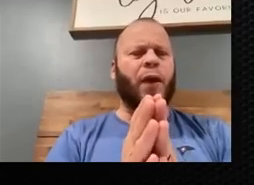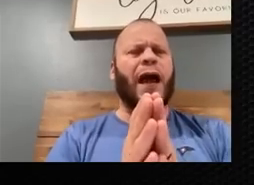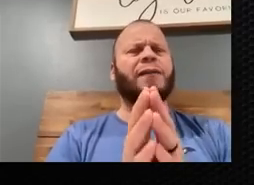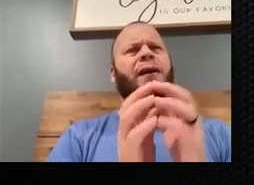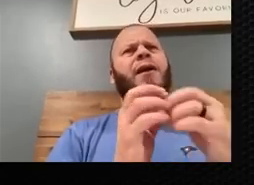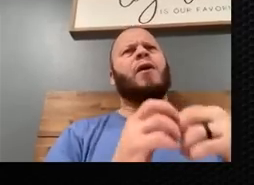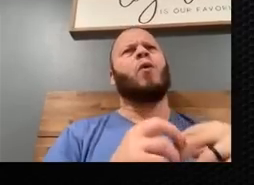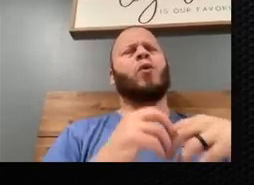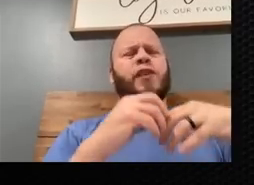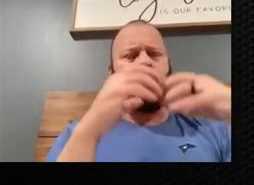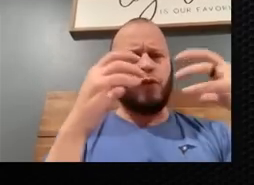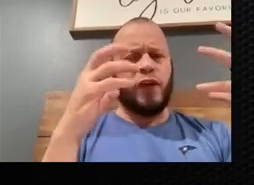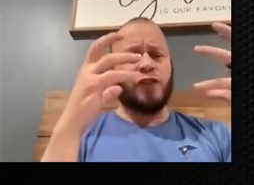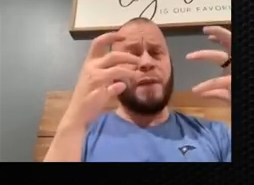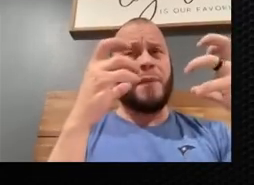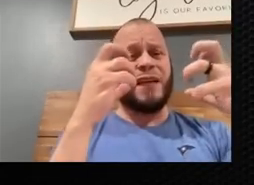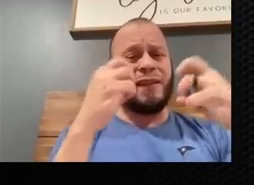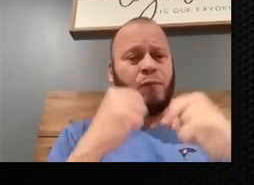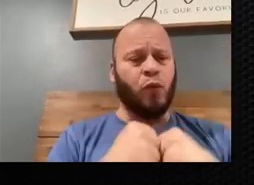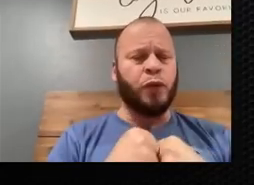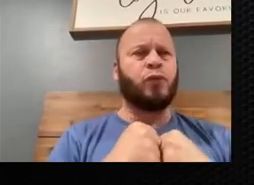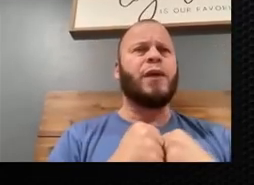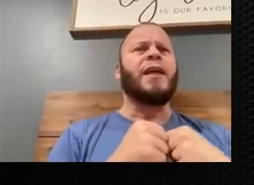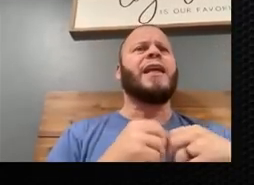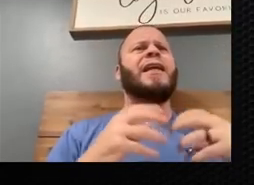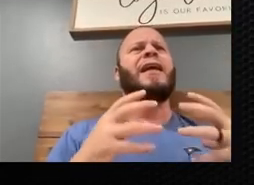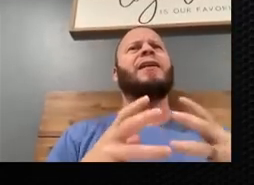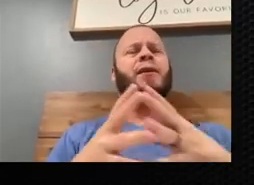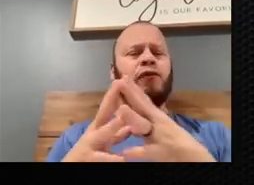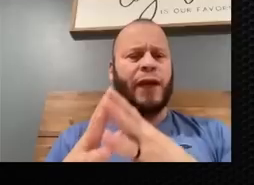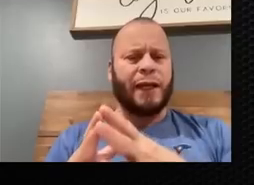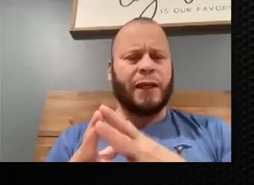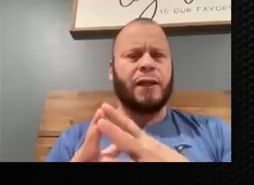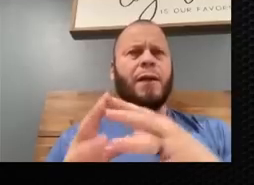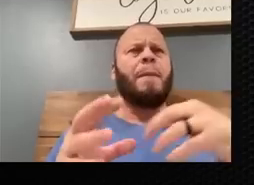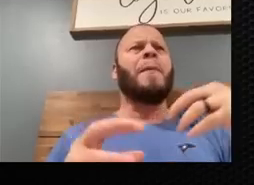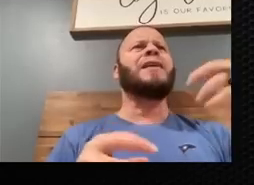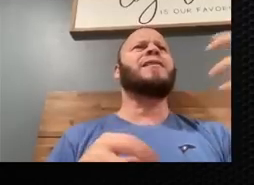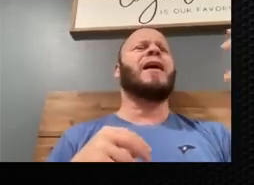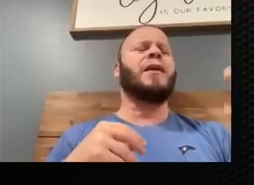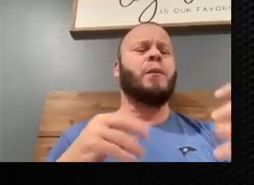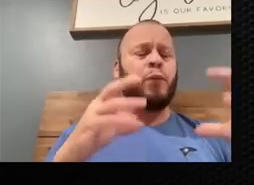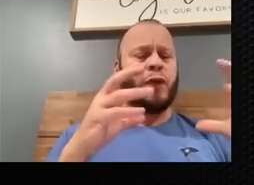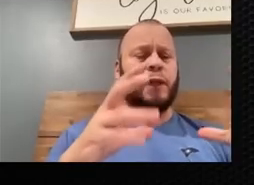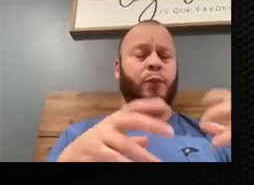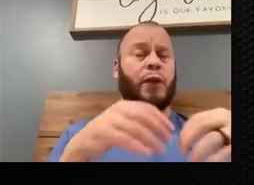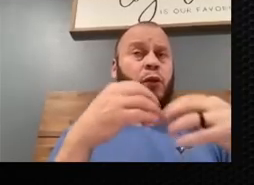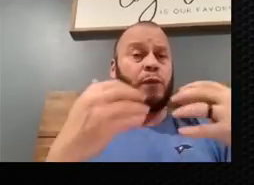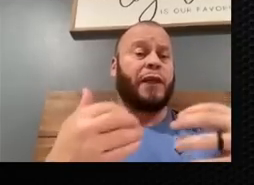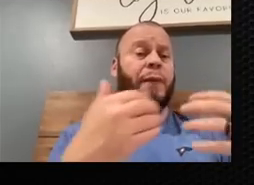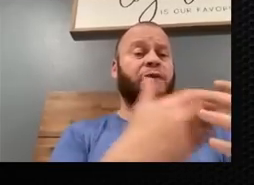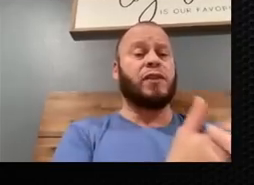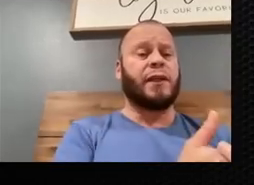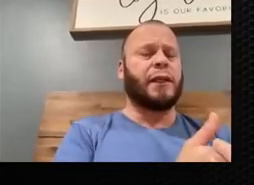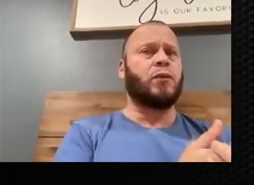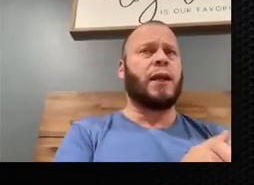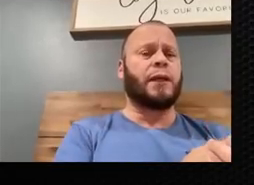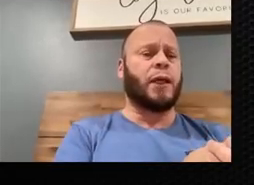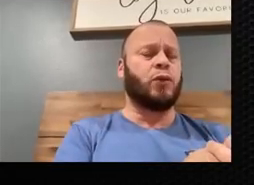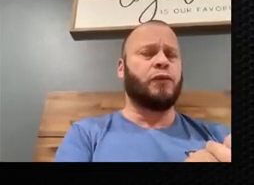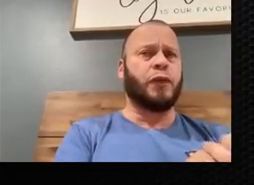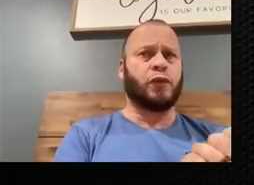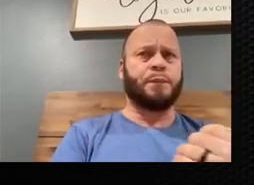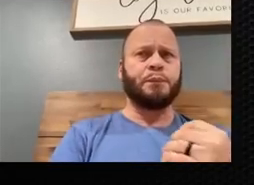com muita porrada, o seu governo vai perder muito e ele não vai cair. Mas aí, por quê? Porque eu expliquei pra você